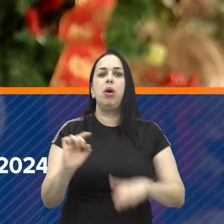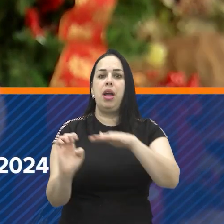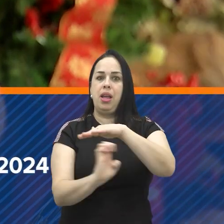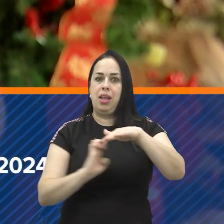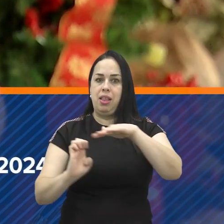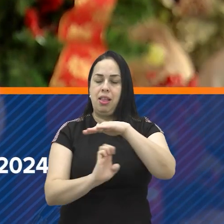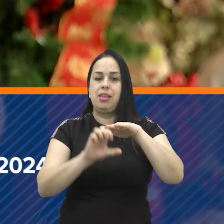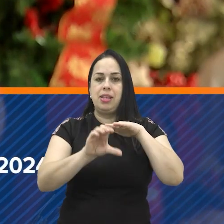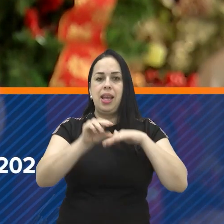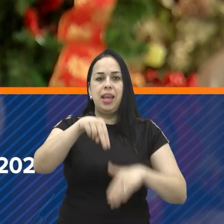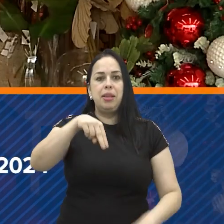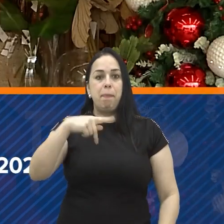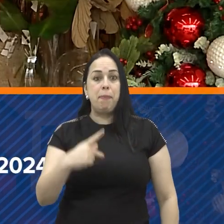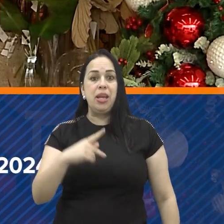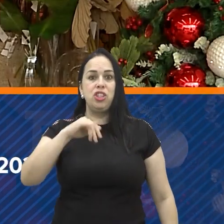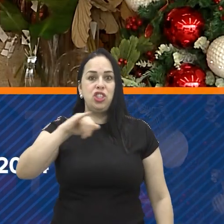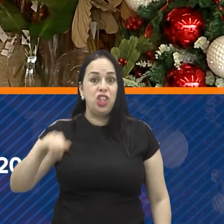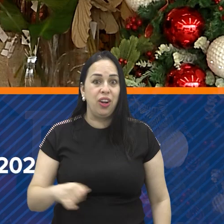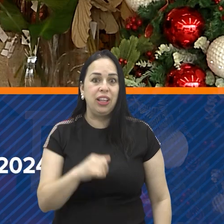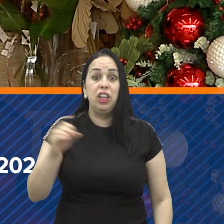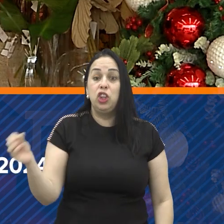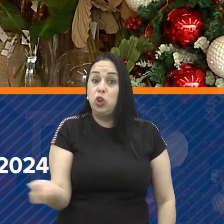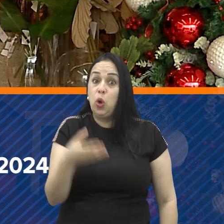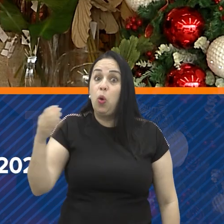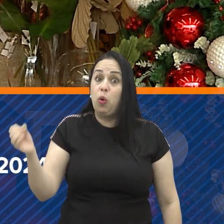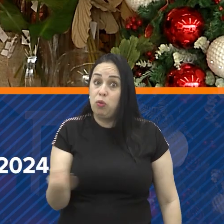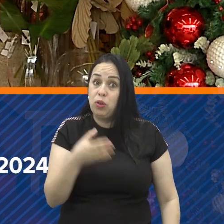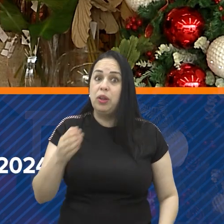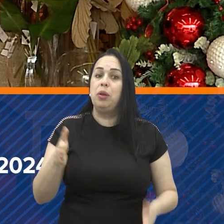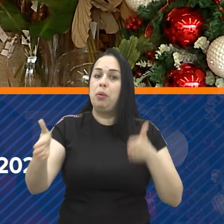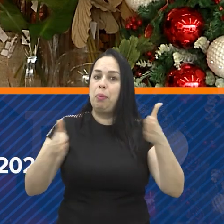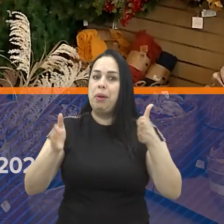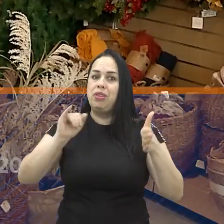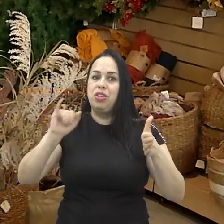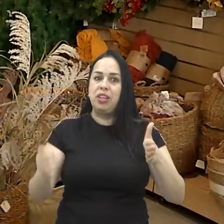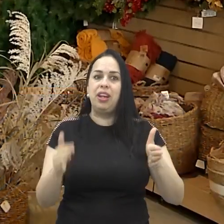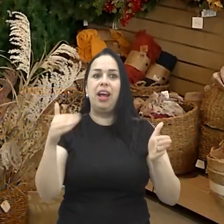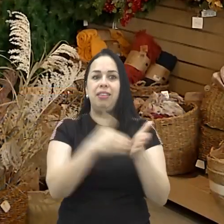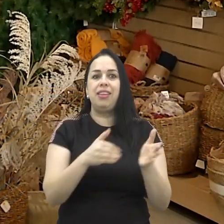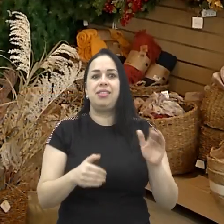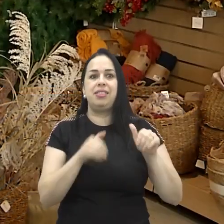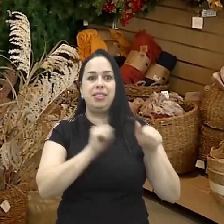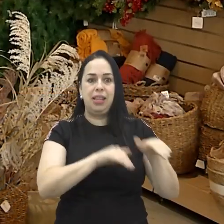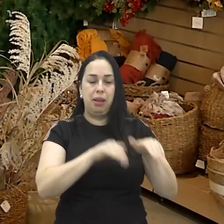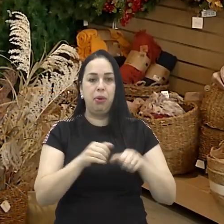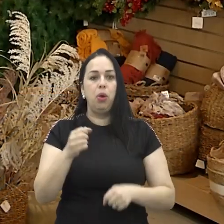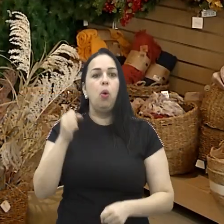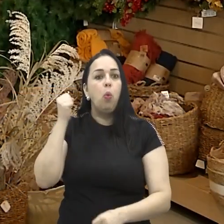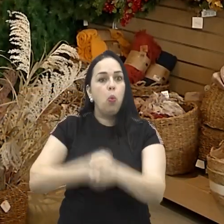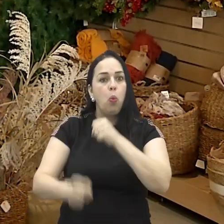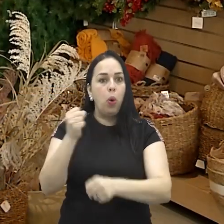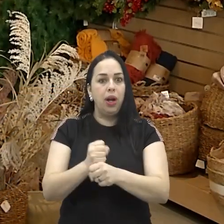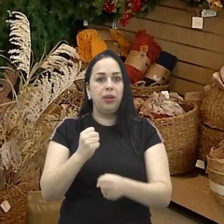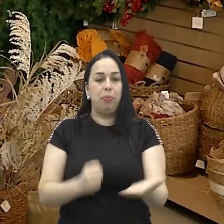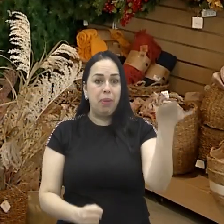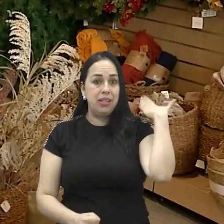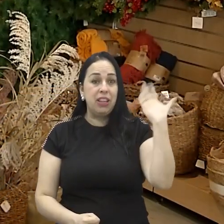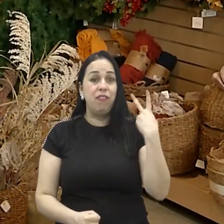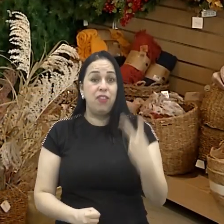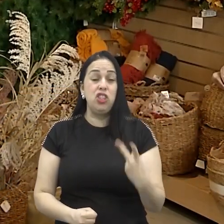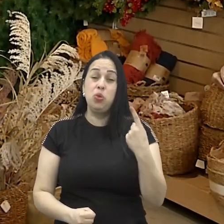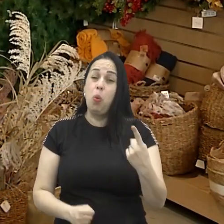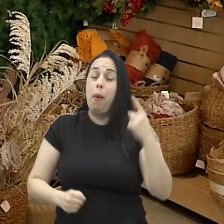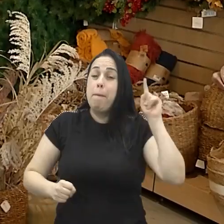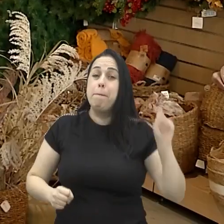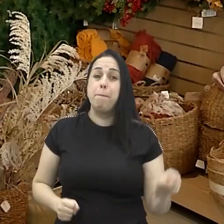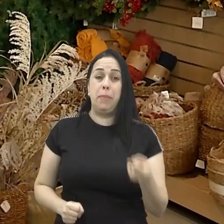17.169 novos CNPJs entre janeiro e setembro deste ano. Durante o ano todo de 2023, foram quase